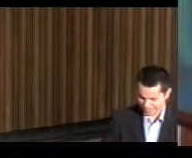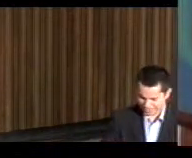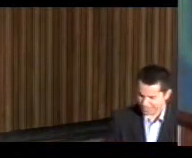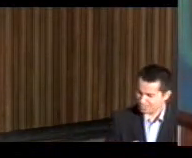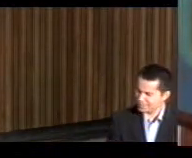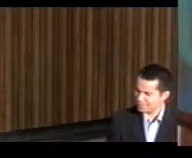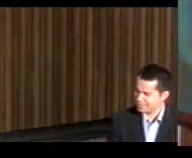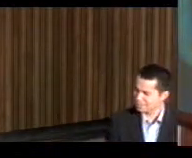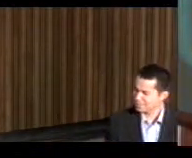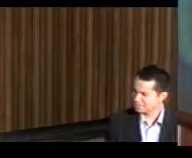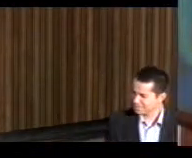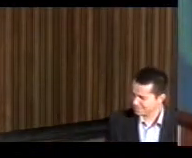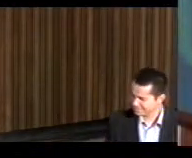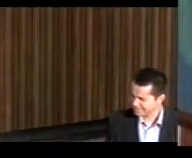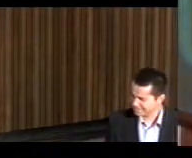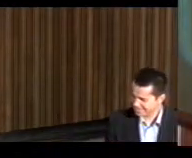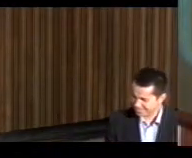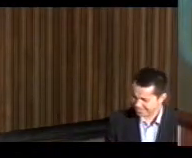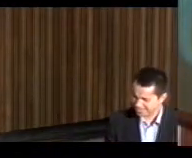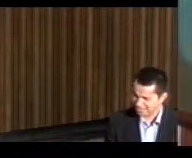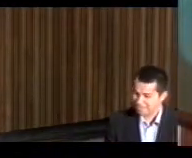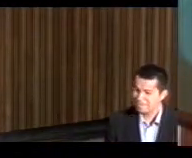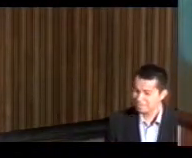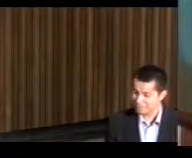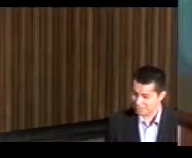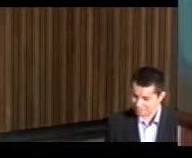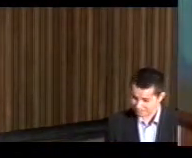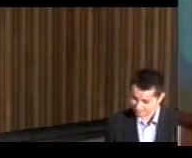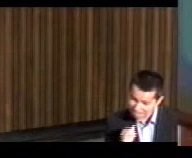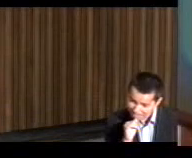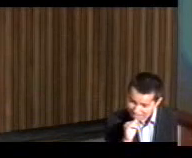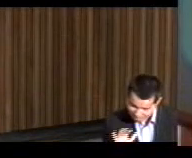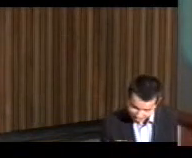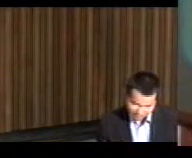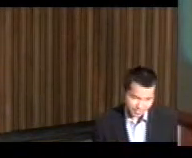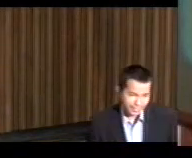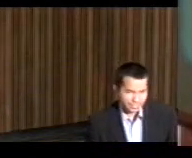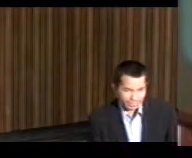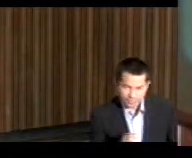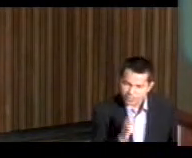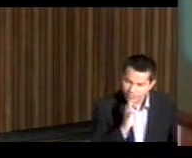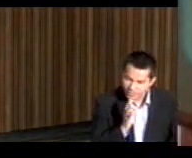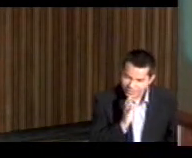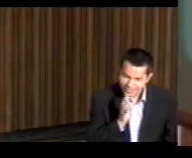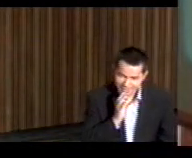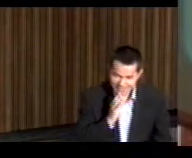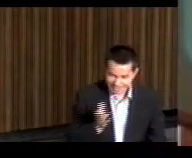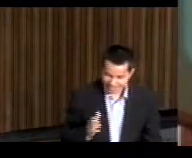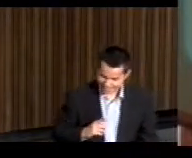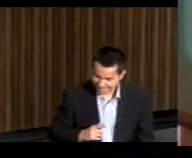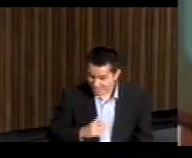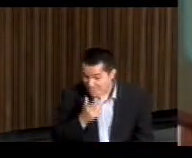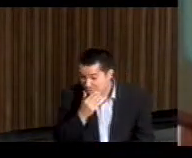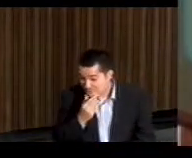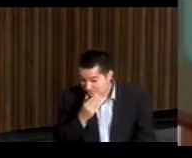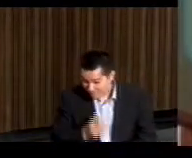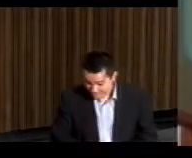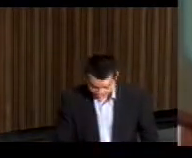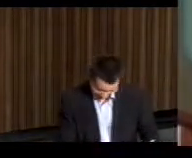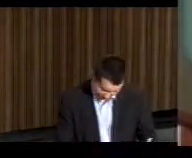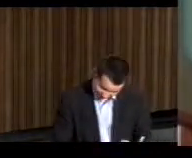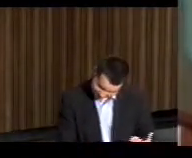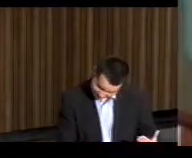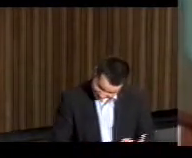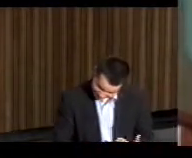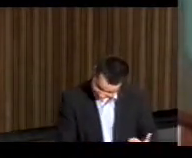Bom, para traduzir melhor, é muito parecido com a operação de fimose que os homens fazem, onde